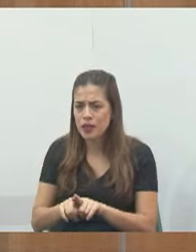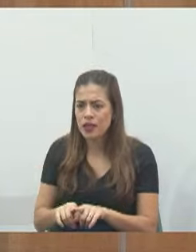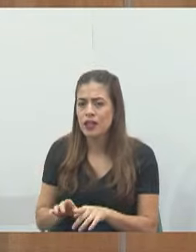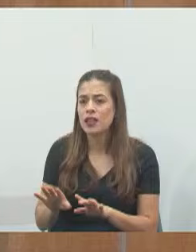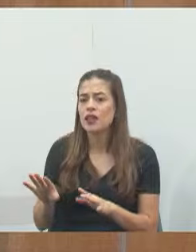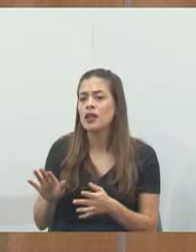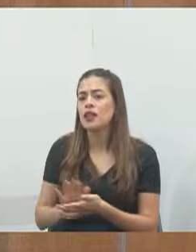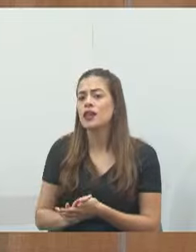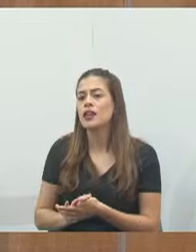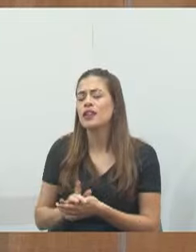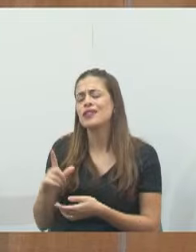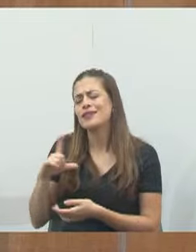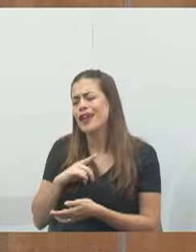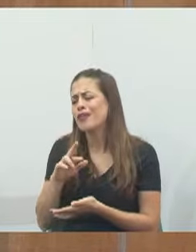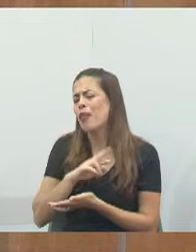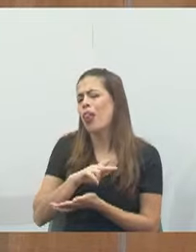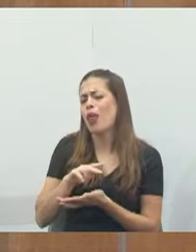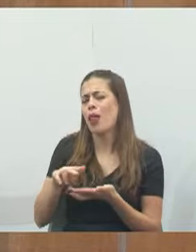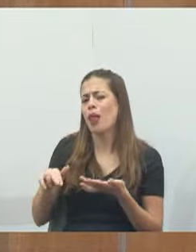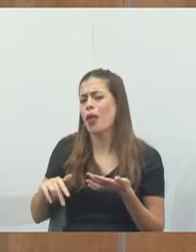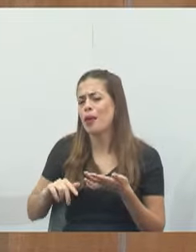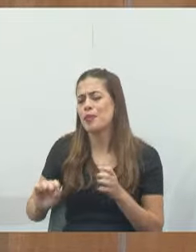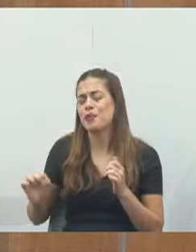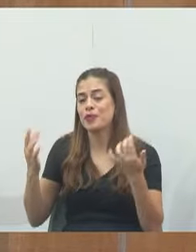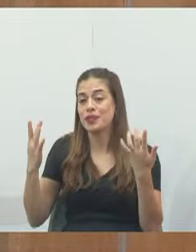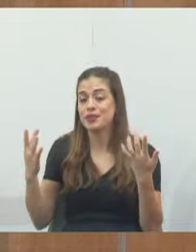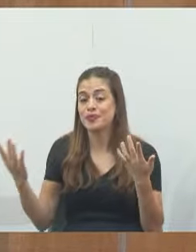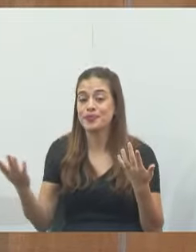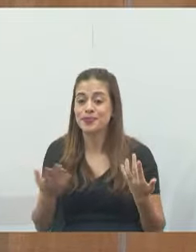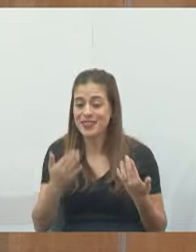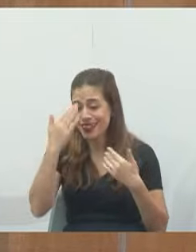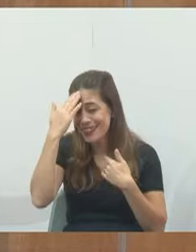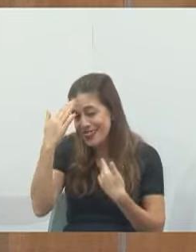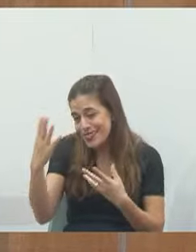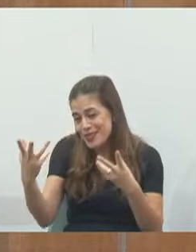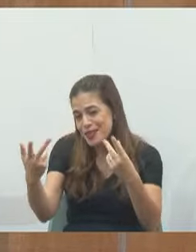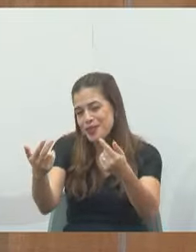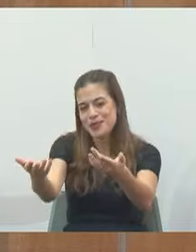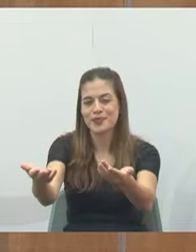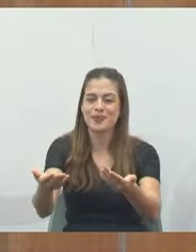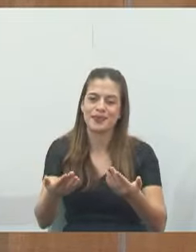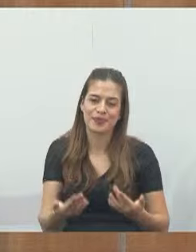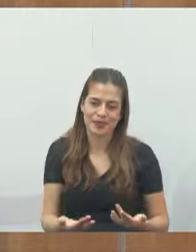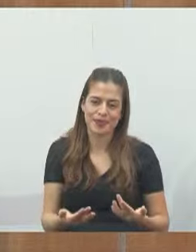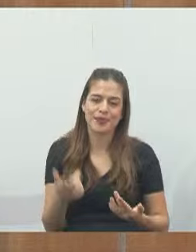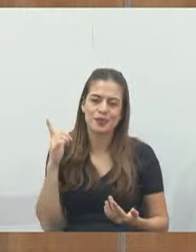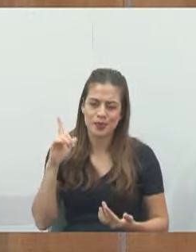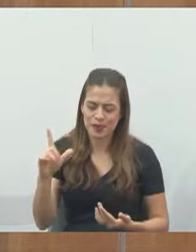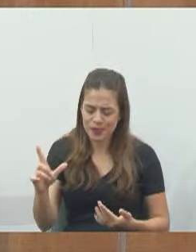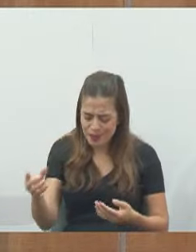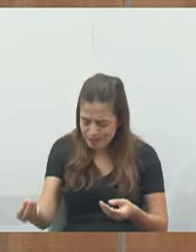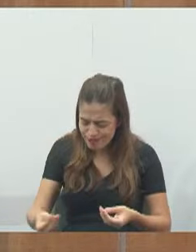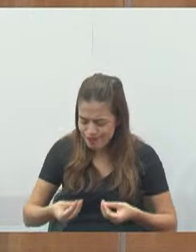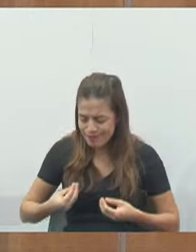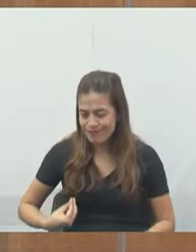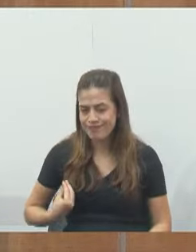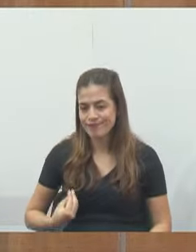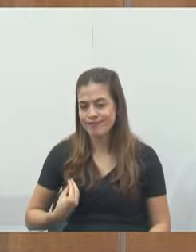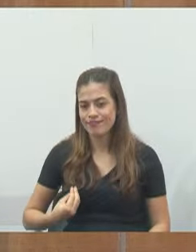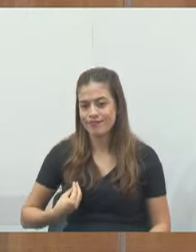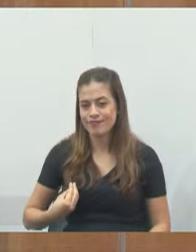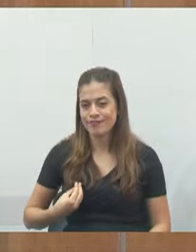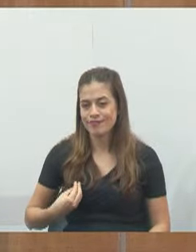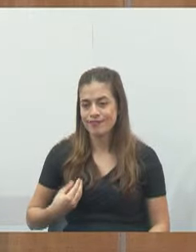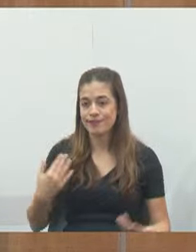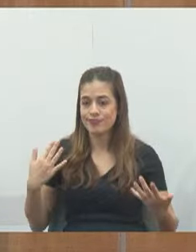então tivemos vários e vários eventos nesse sentido e eu agradeço a todos que conseguiram estar aqui presentes